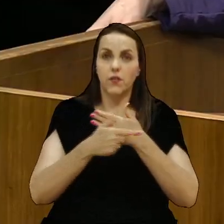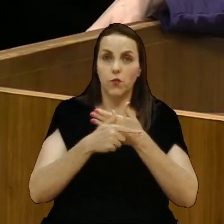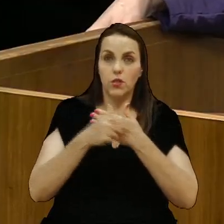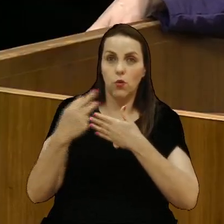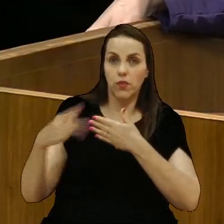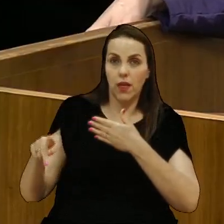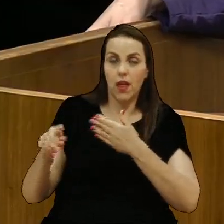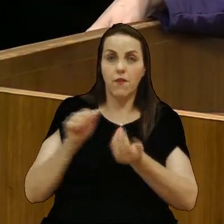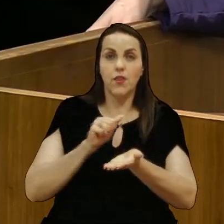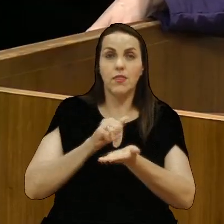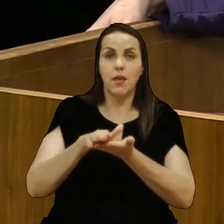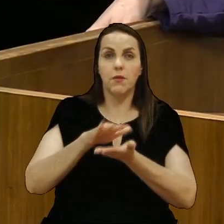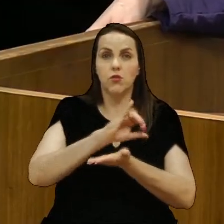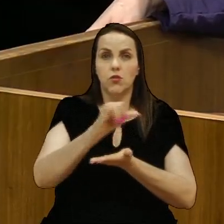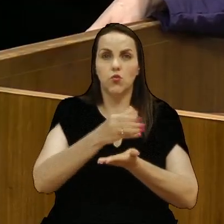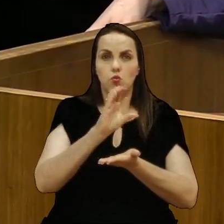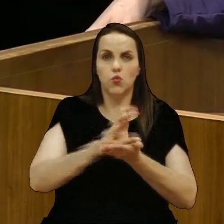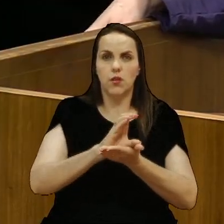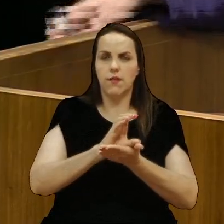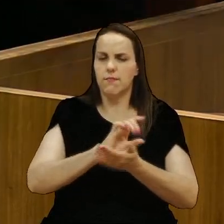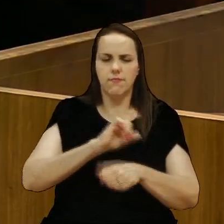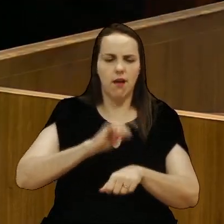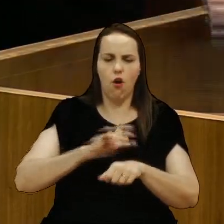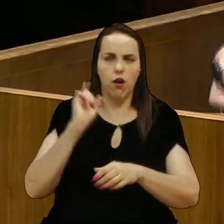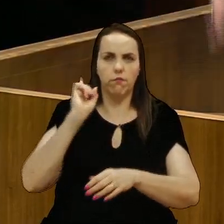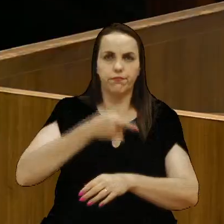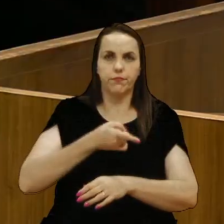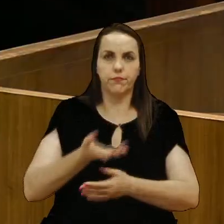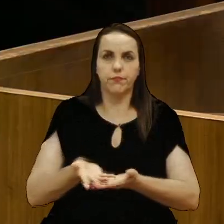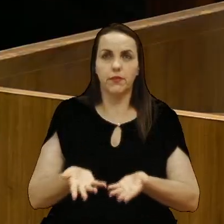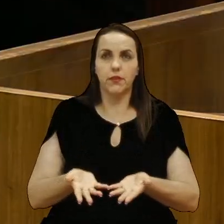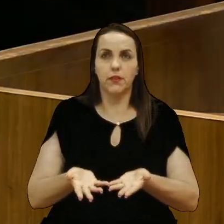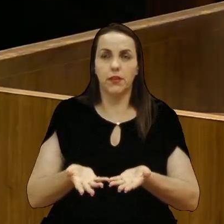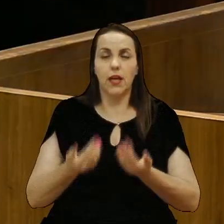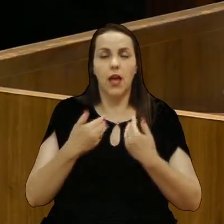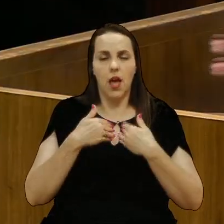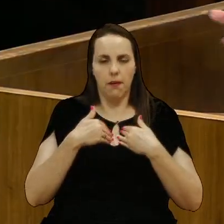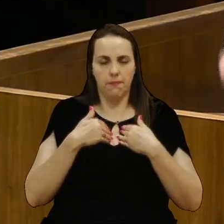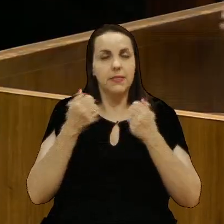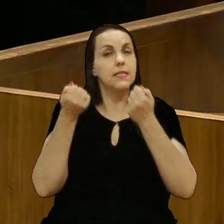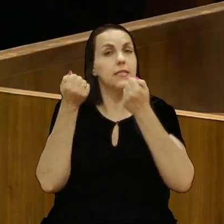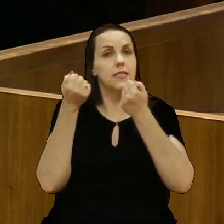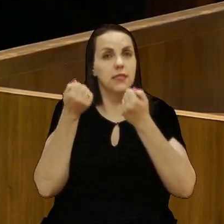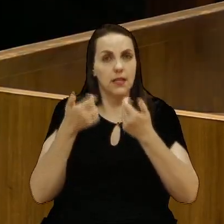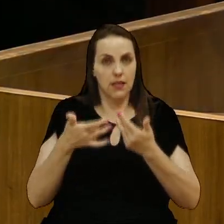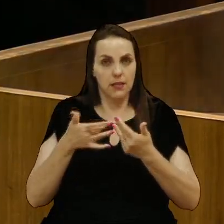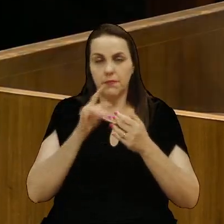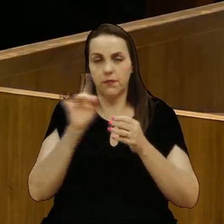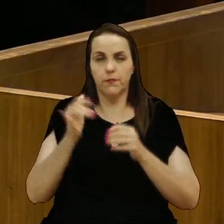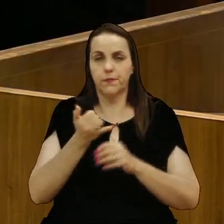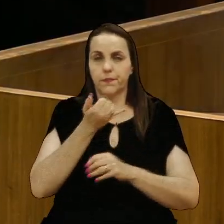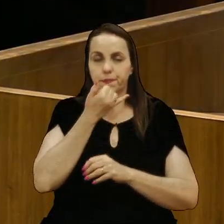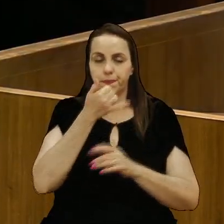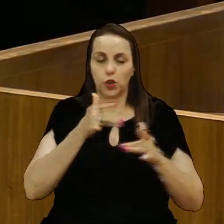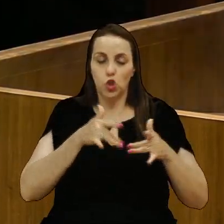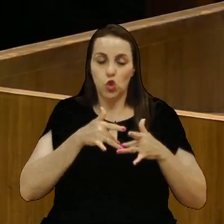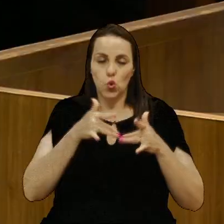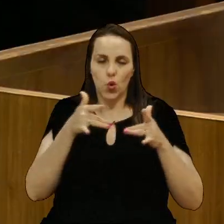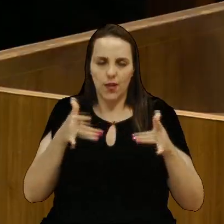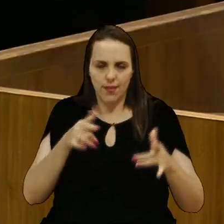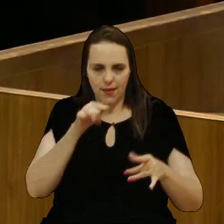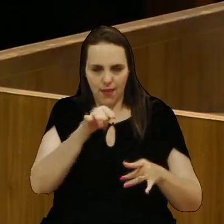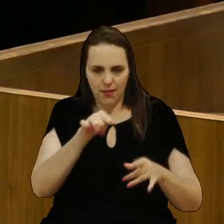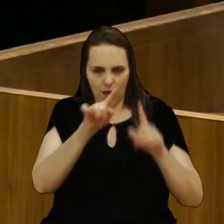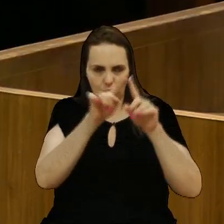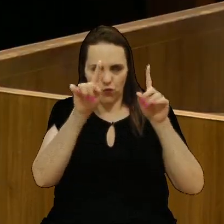foi demitida sumariamente. Então, quero aqui prestar solidariedade a essa funcionária,